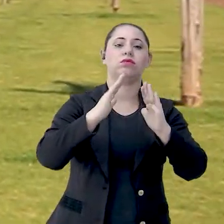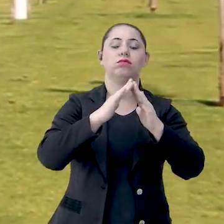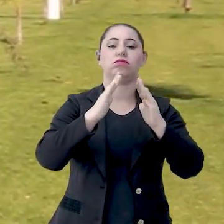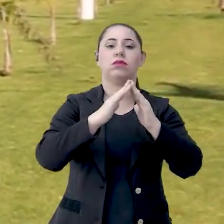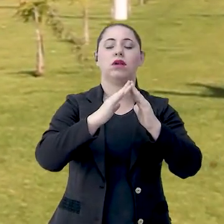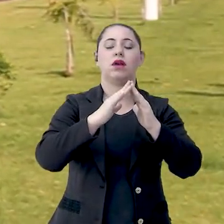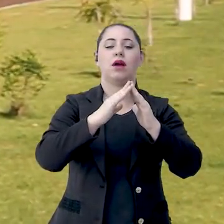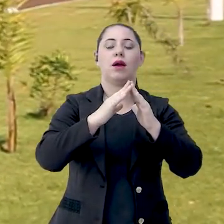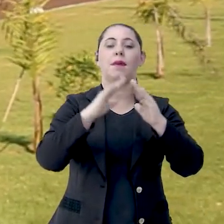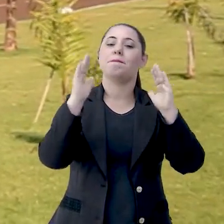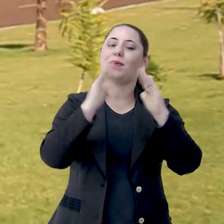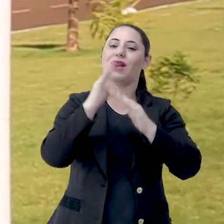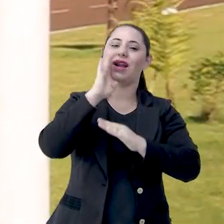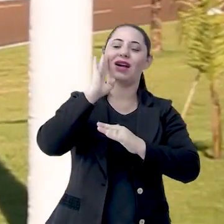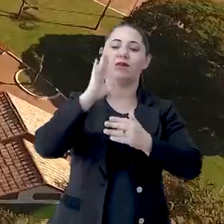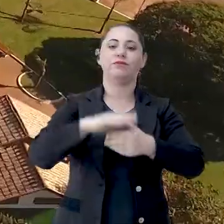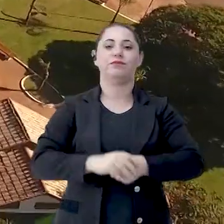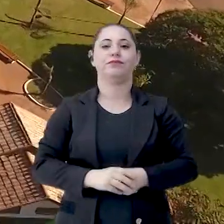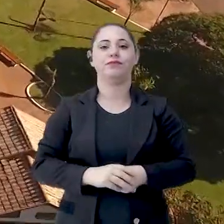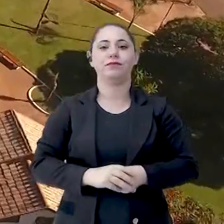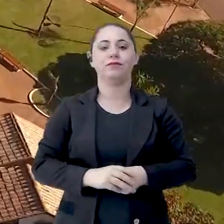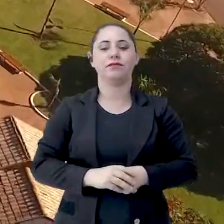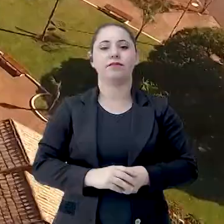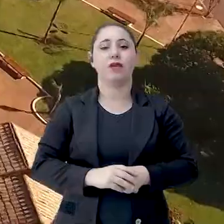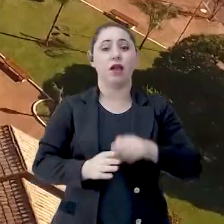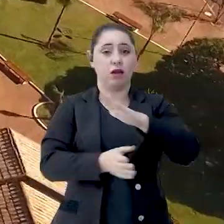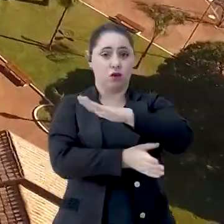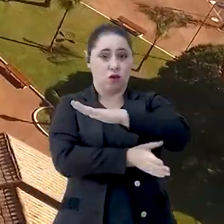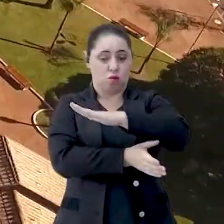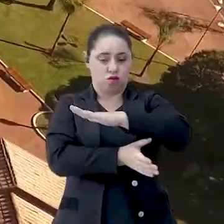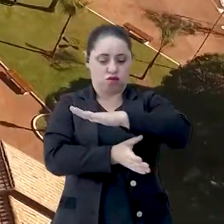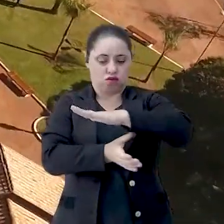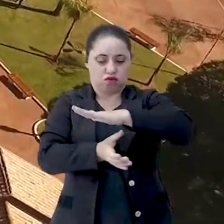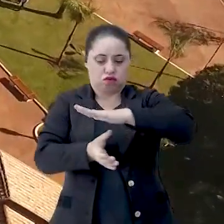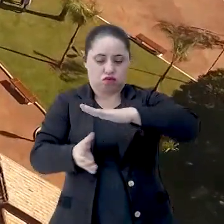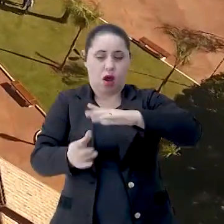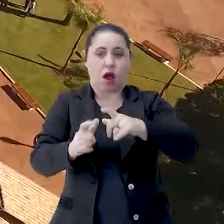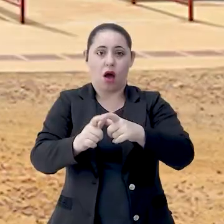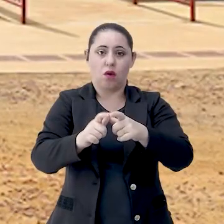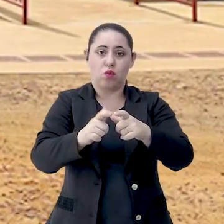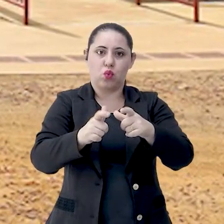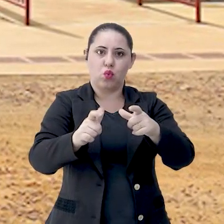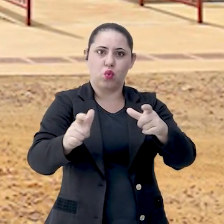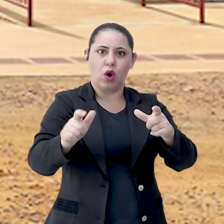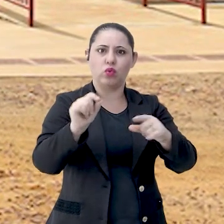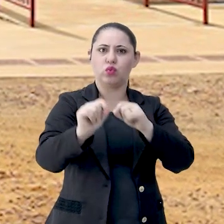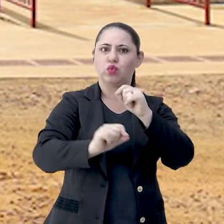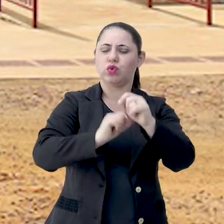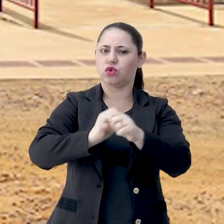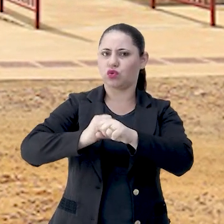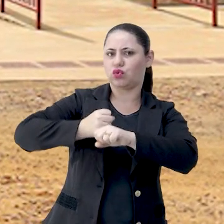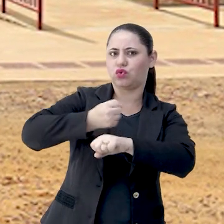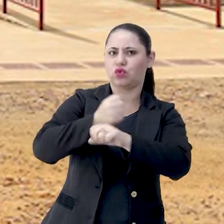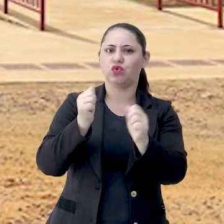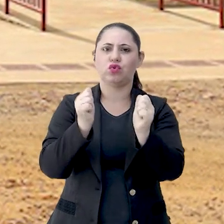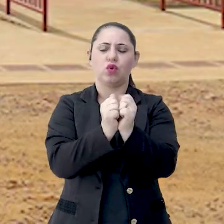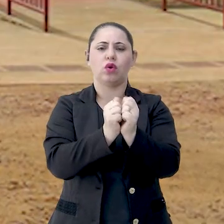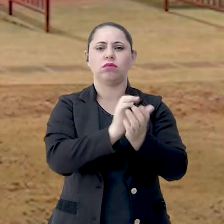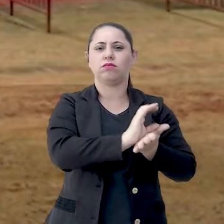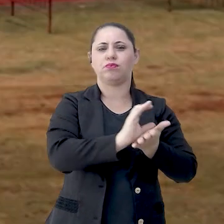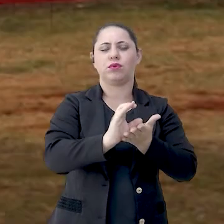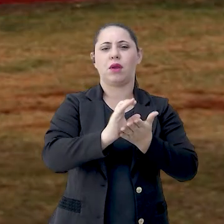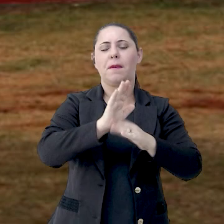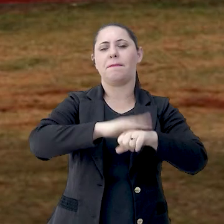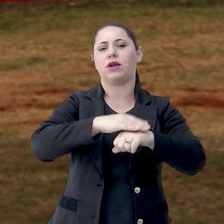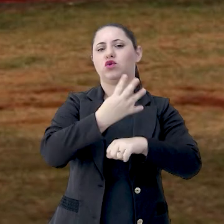reais para os moradores de Sidrolândia, água e esgoto tratados. E o Corpo de Bombeiros passou a